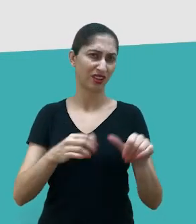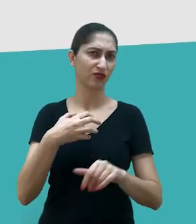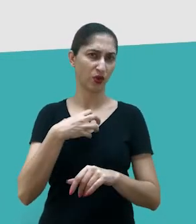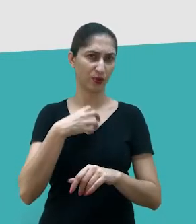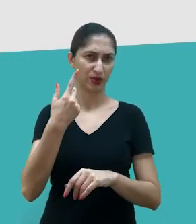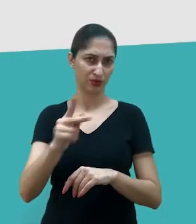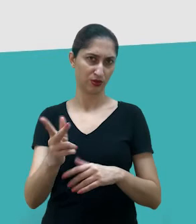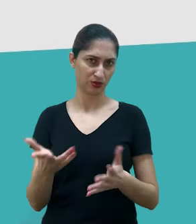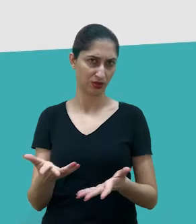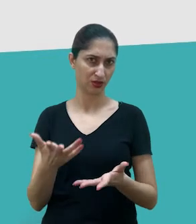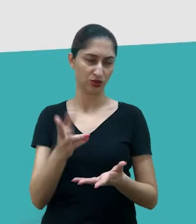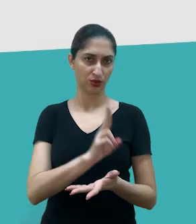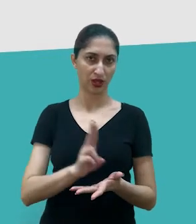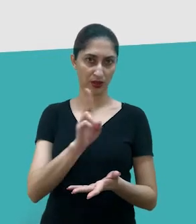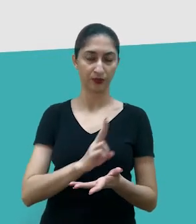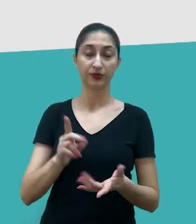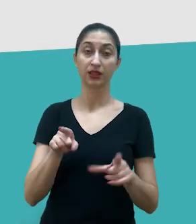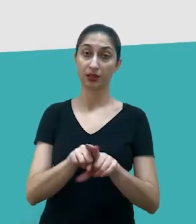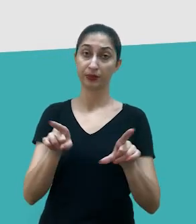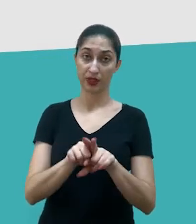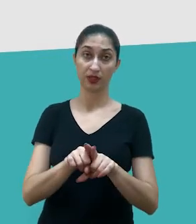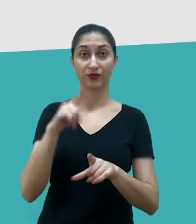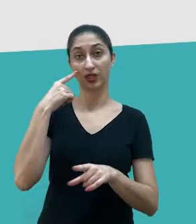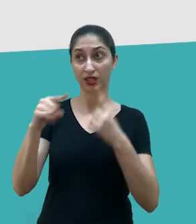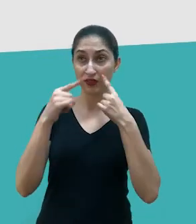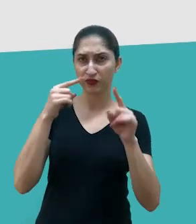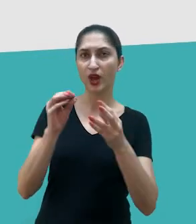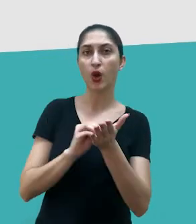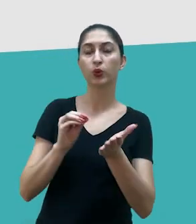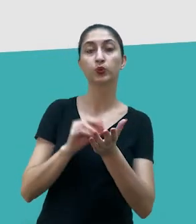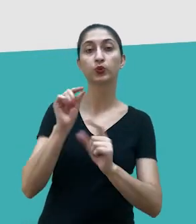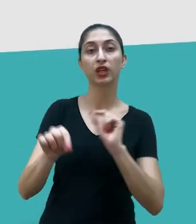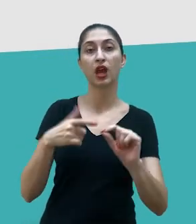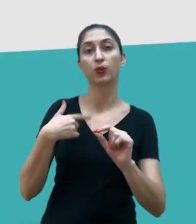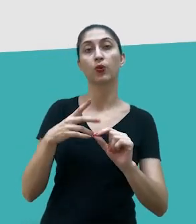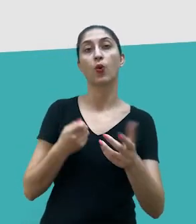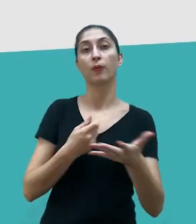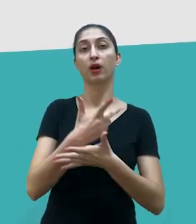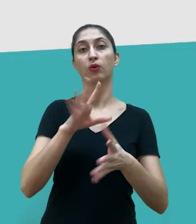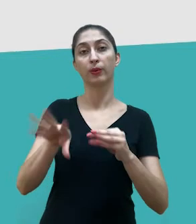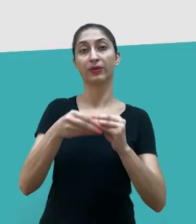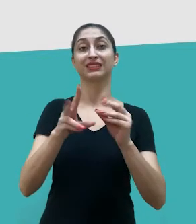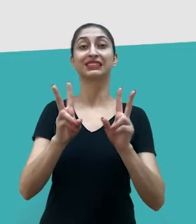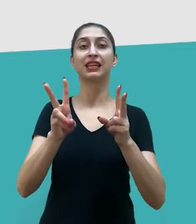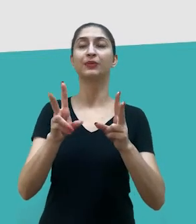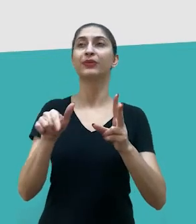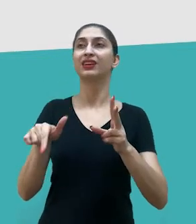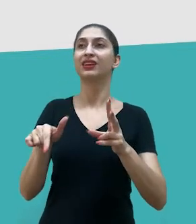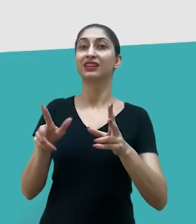nosso lifestyle e também, claro, ver o que está faltando ali no guarda-roupa, para a gente ter sempre os